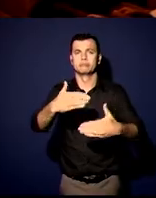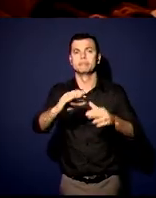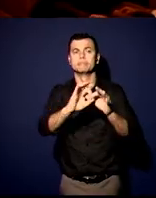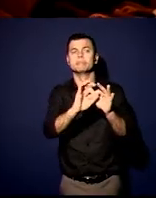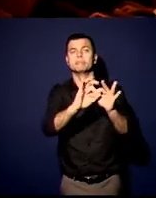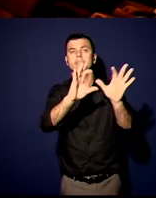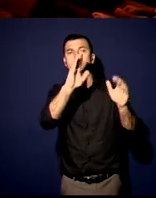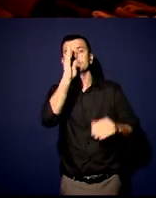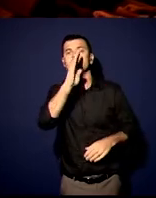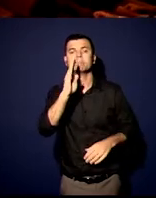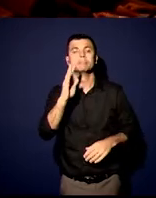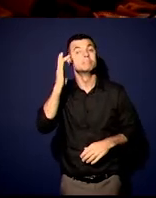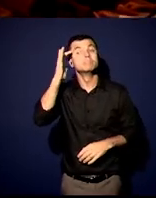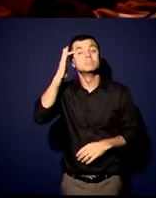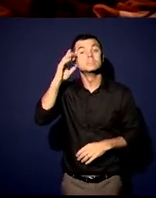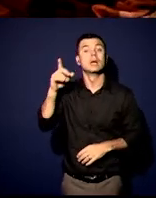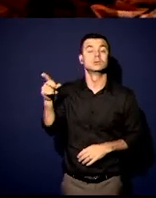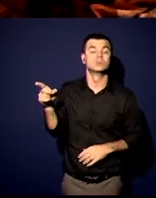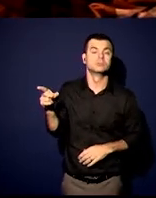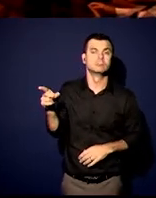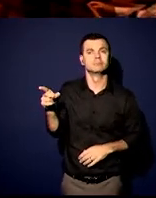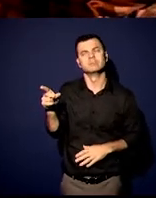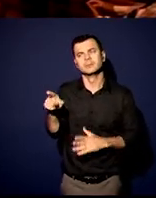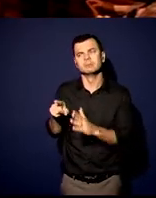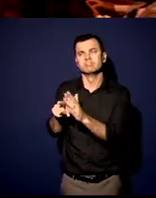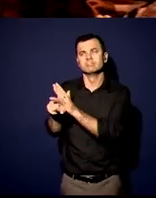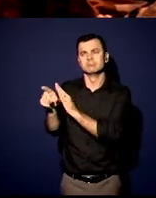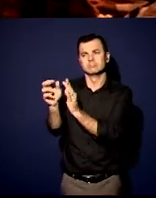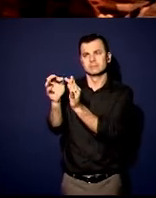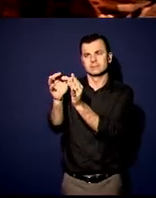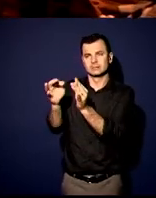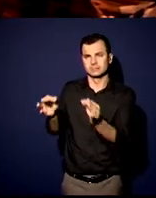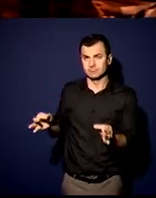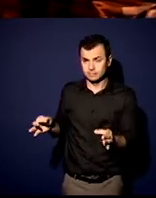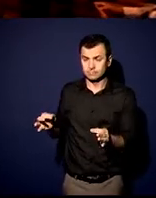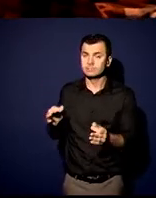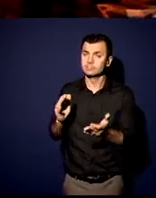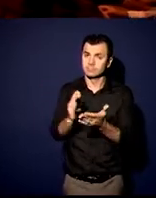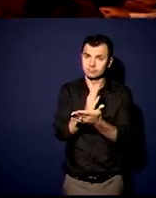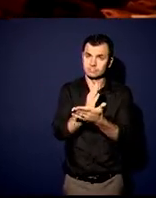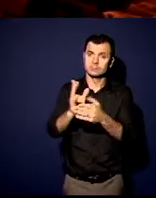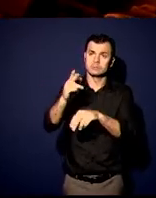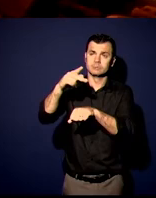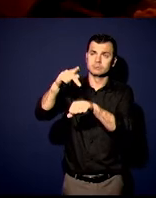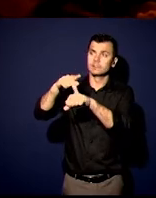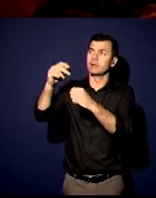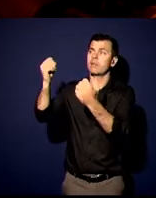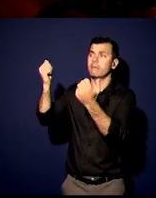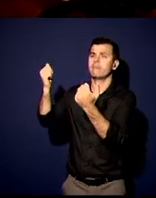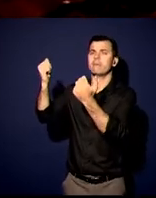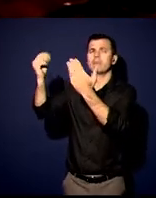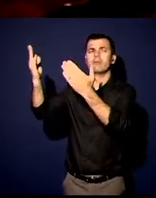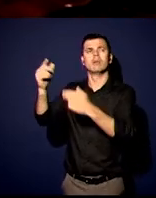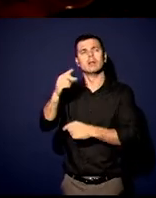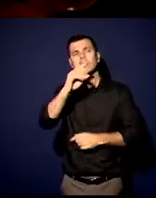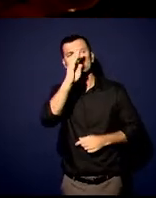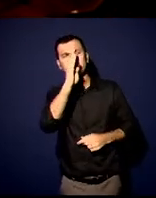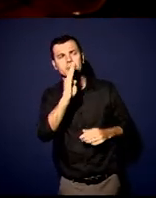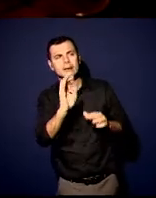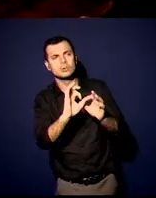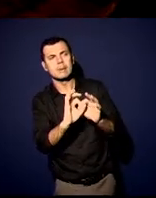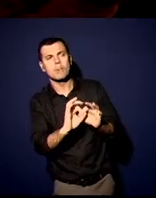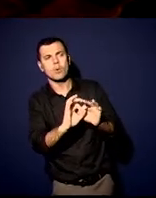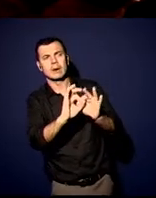no Brasil porque essa pergunta Pode parecer trivial mas muita gente lá fora fica perguntando a democracia no Brasil vai